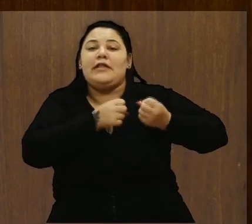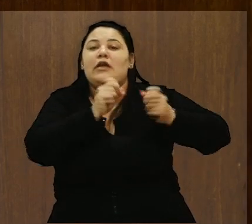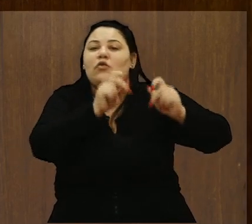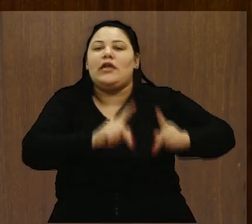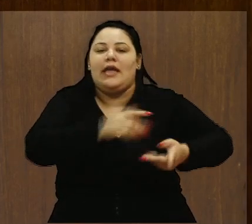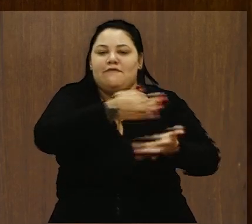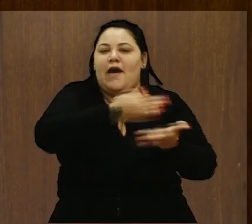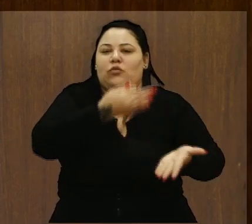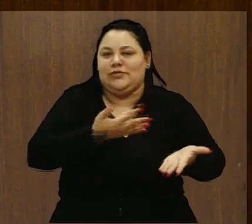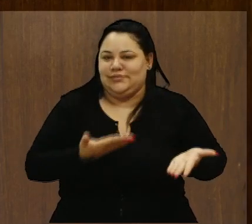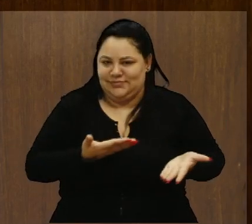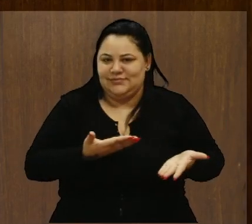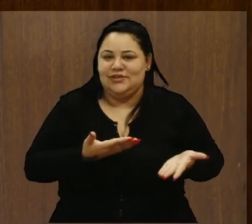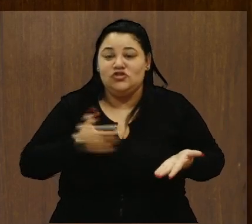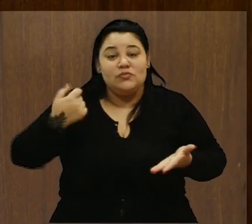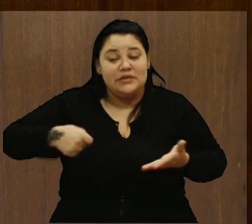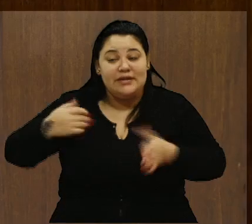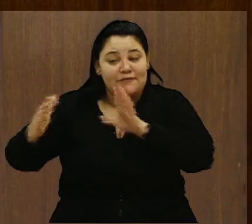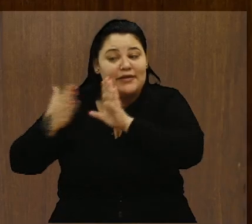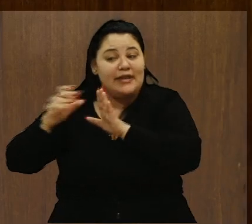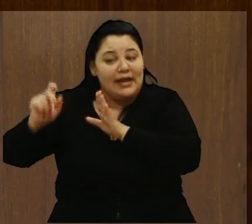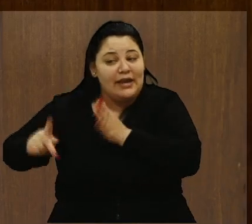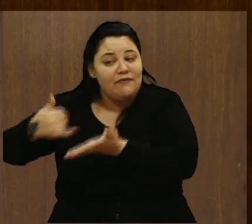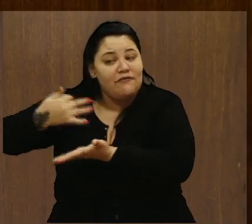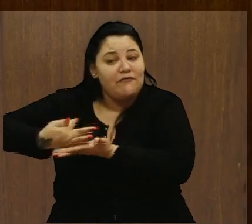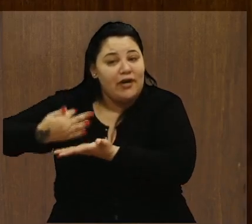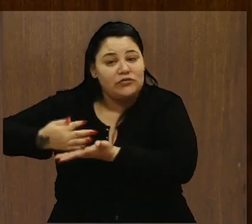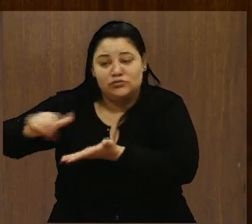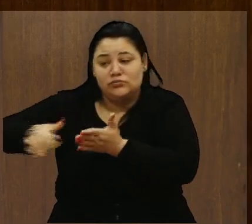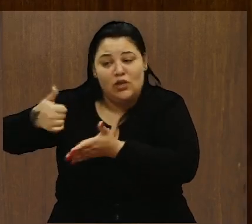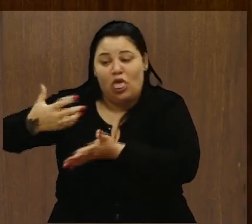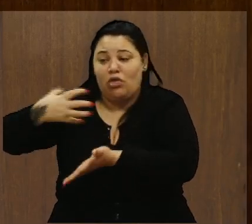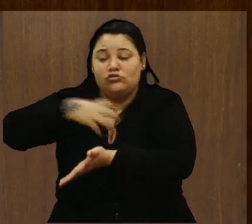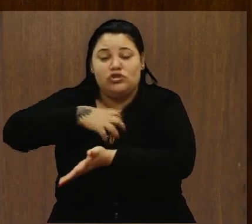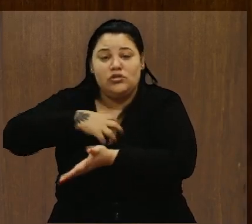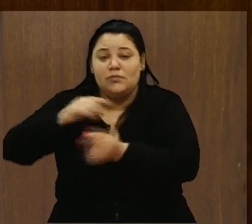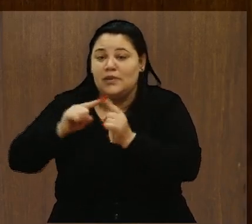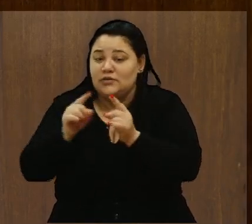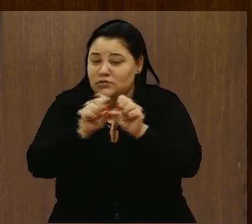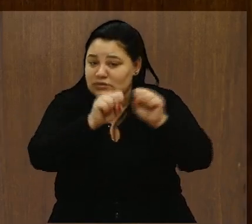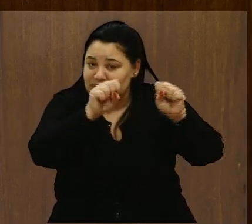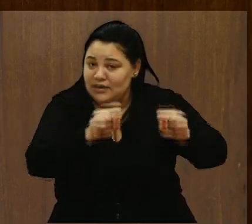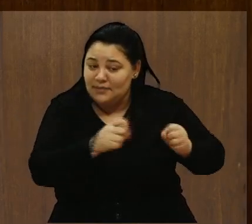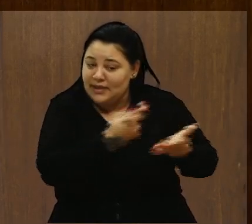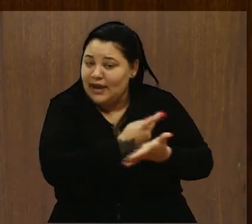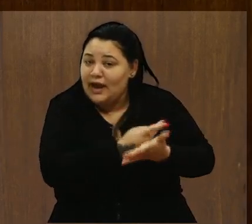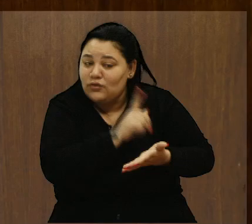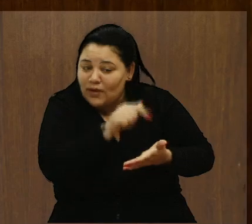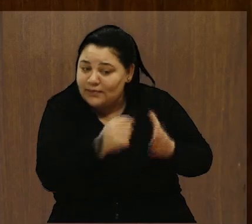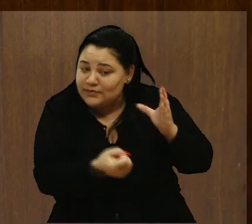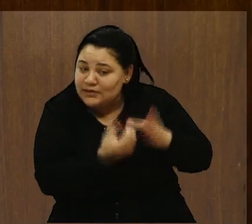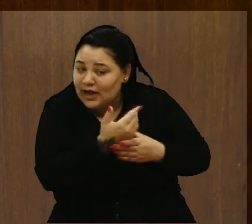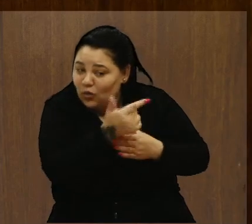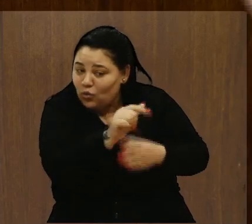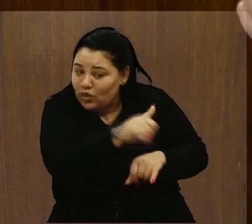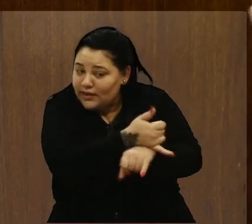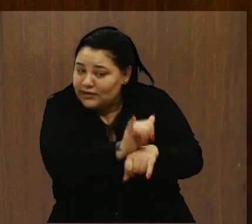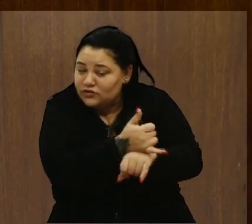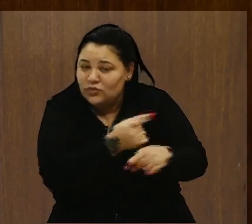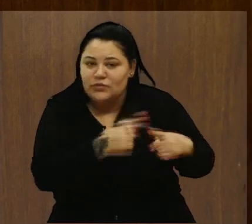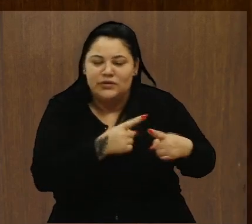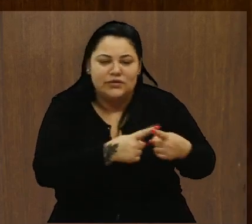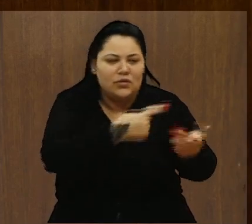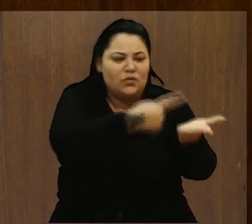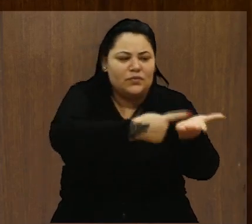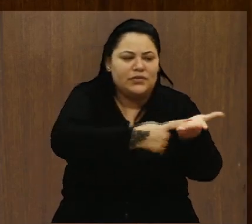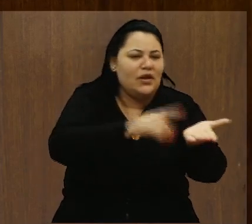combater a falta da melhor forma possível. Agora, o sistema de agendamento do modelo que se dá é um problema, porque, bom, se a pessoa tem que agendar na quarta por uma